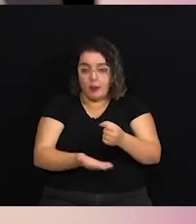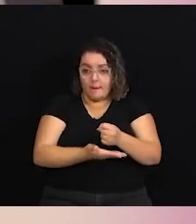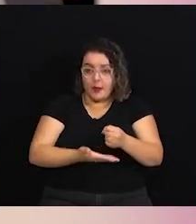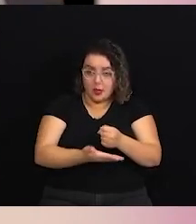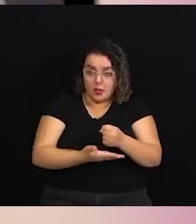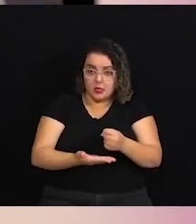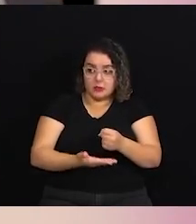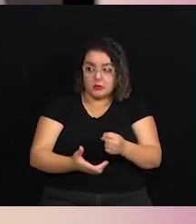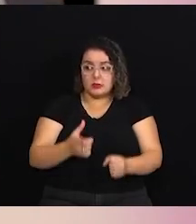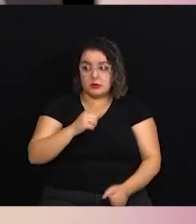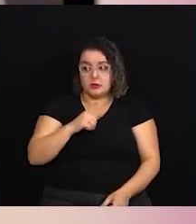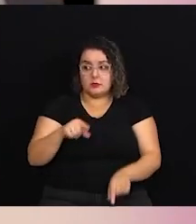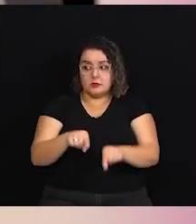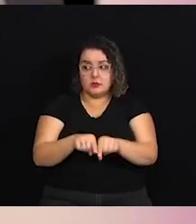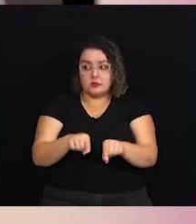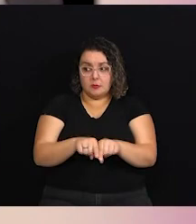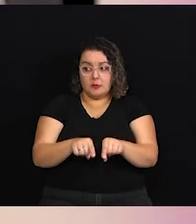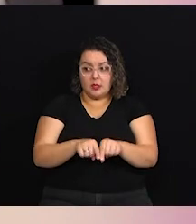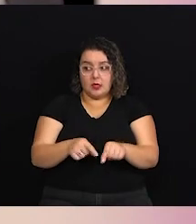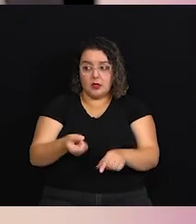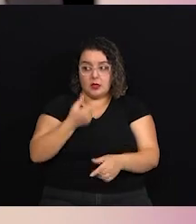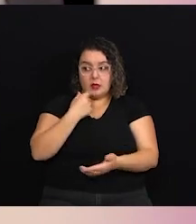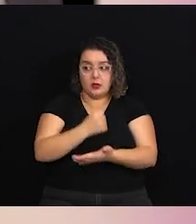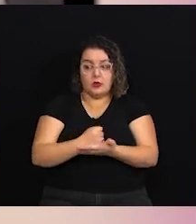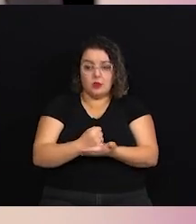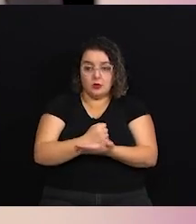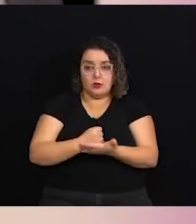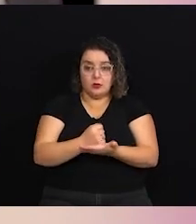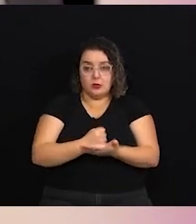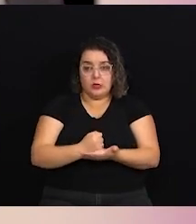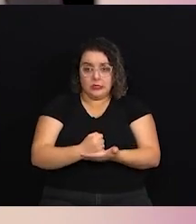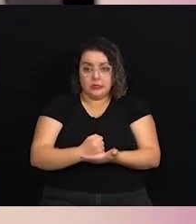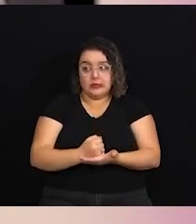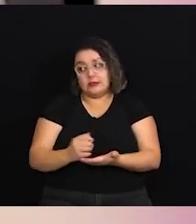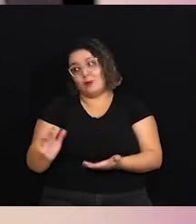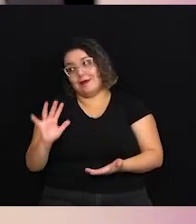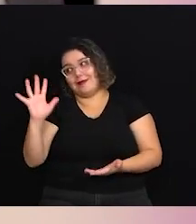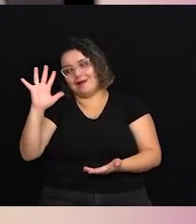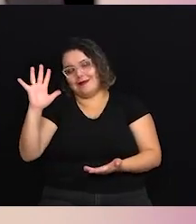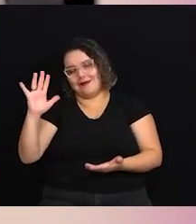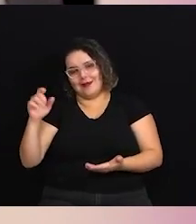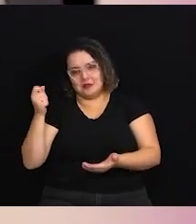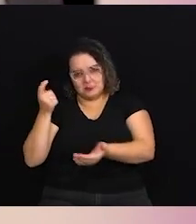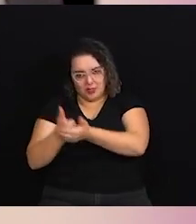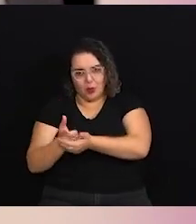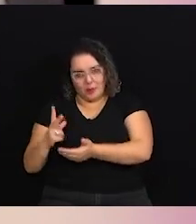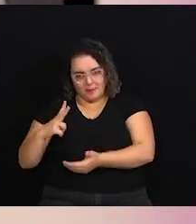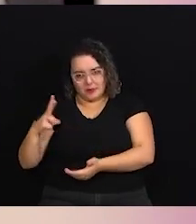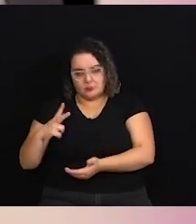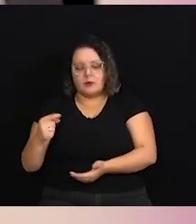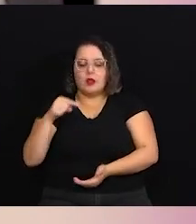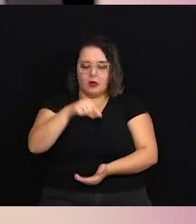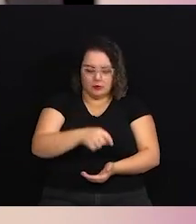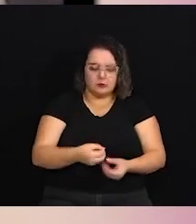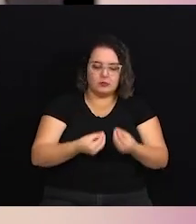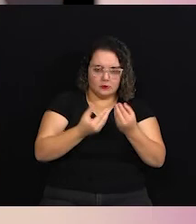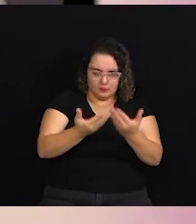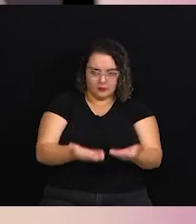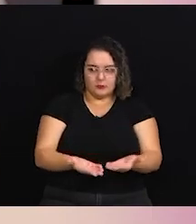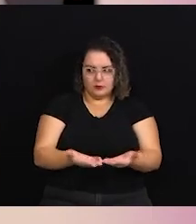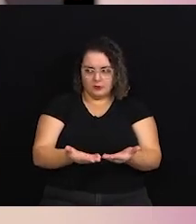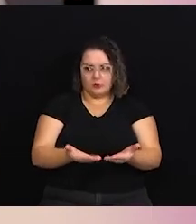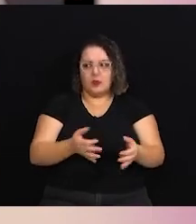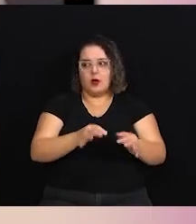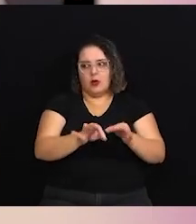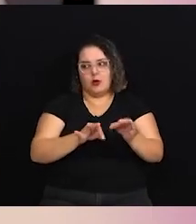básicas nós contamos com medicações de alto custo né alto custo que é também